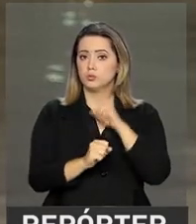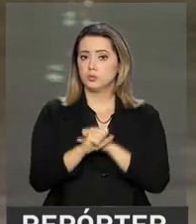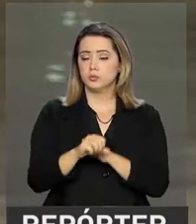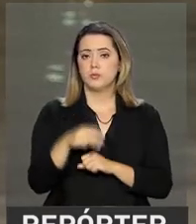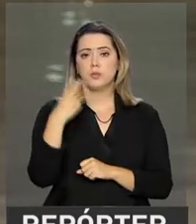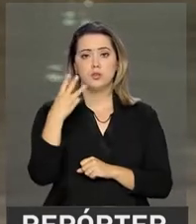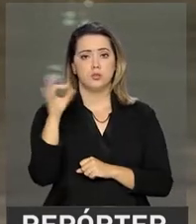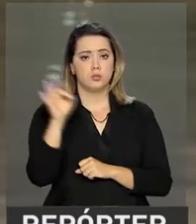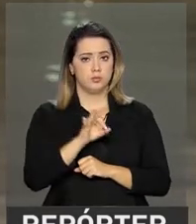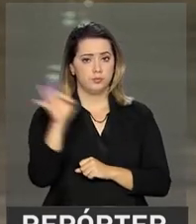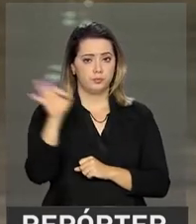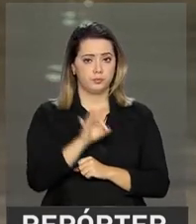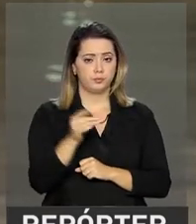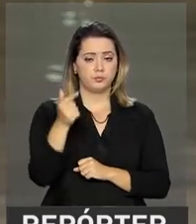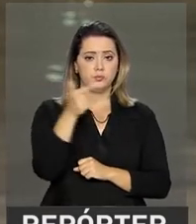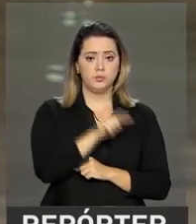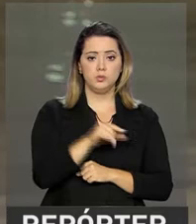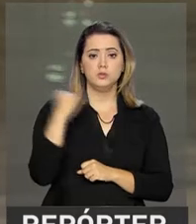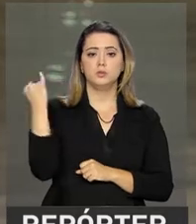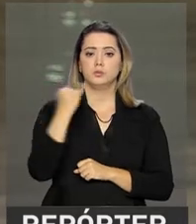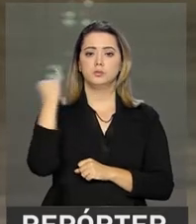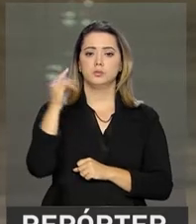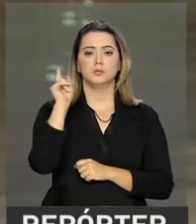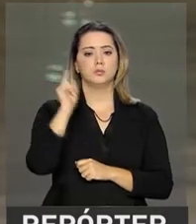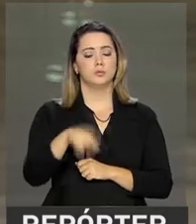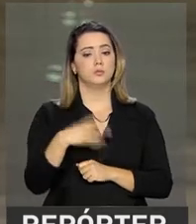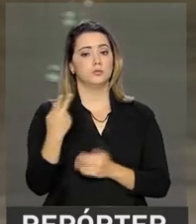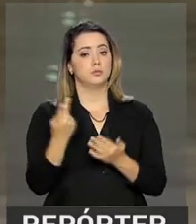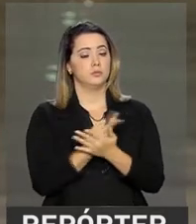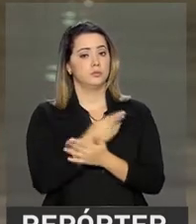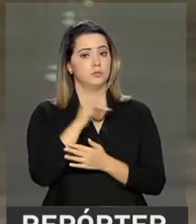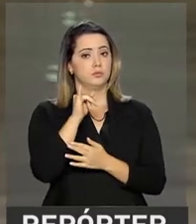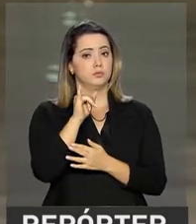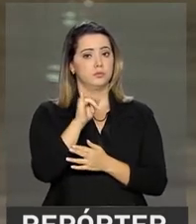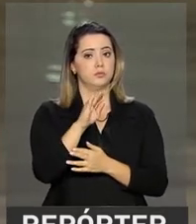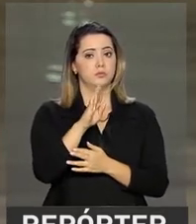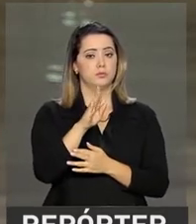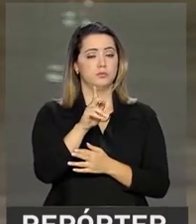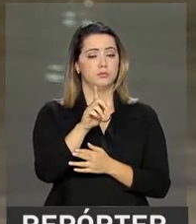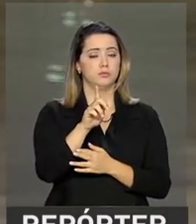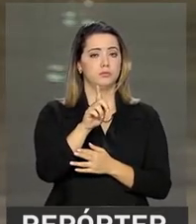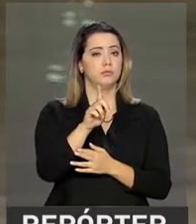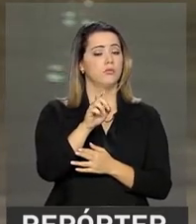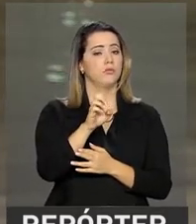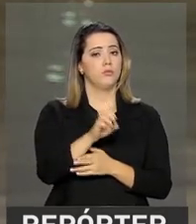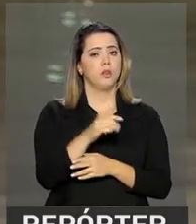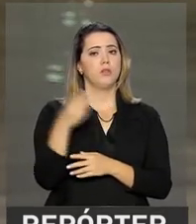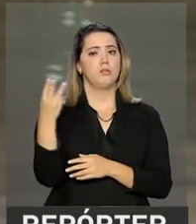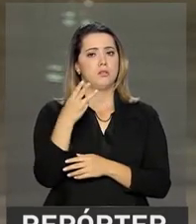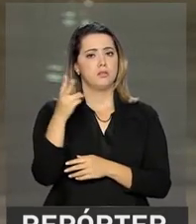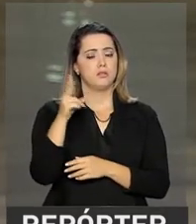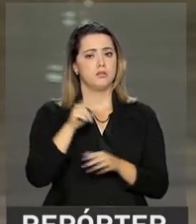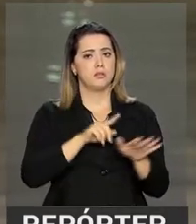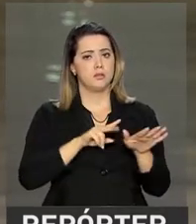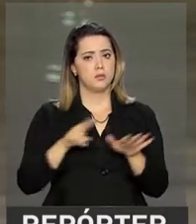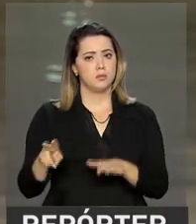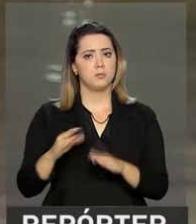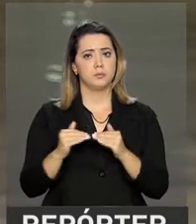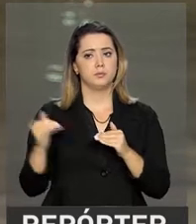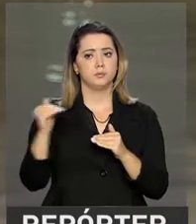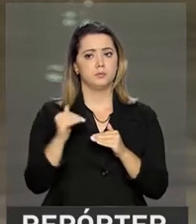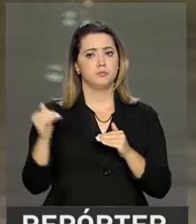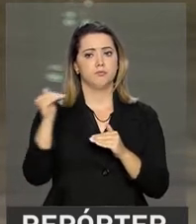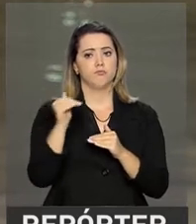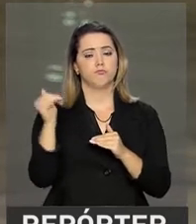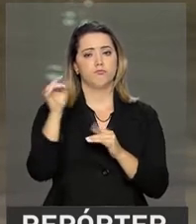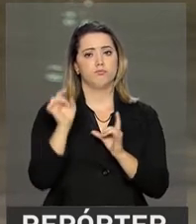por cento outro fato importante apurado pelo ibge é que junho foi o terceiro mês consecutivo de altas